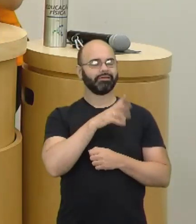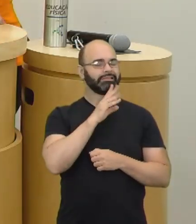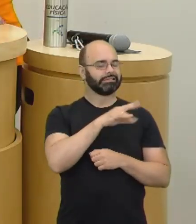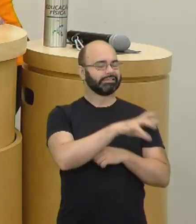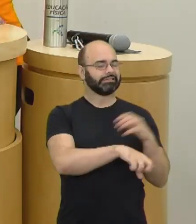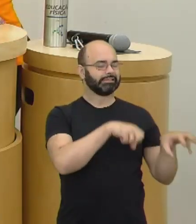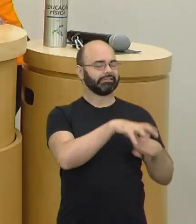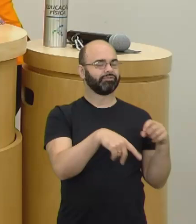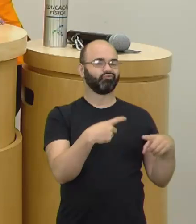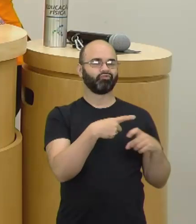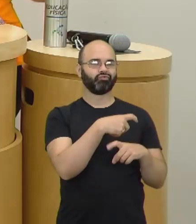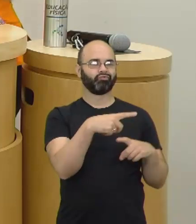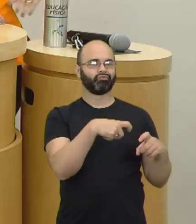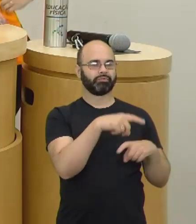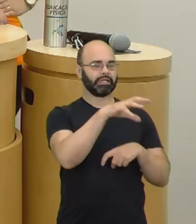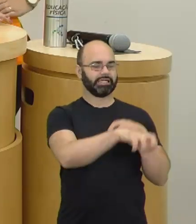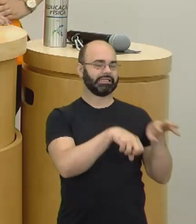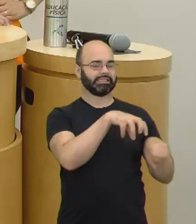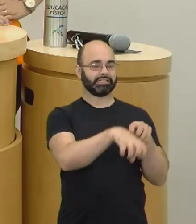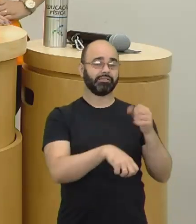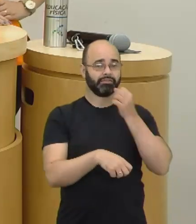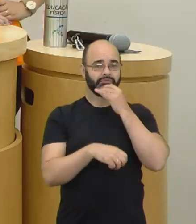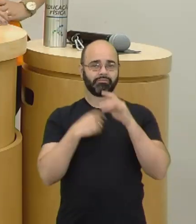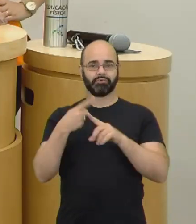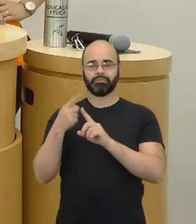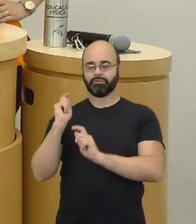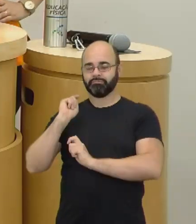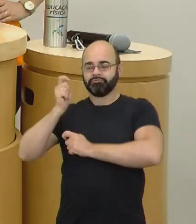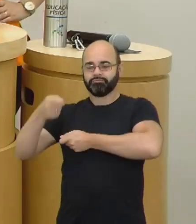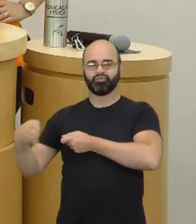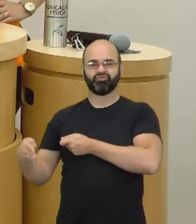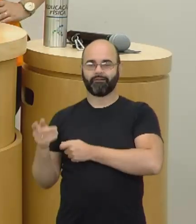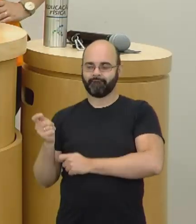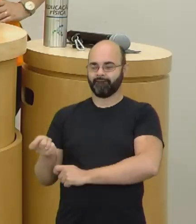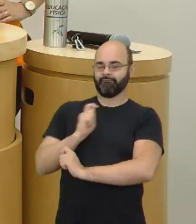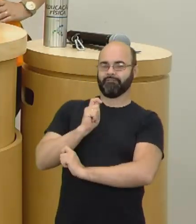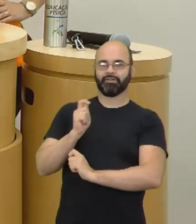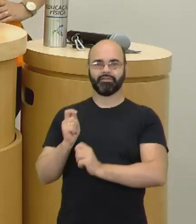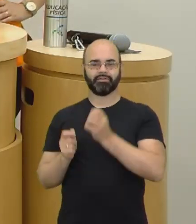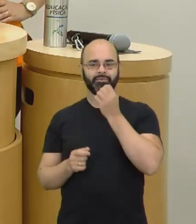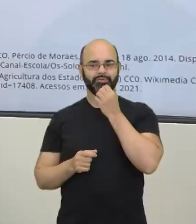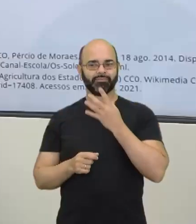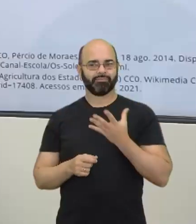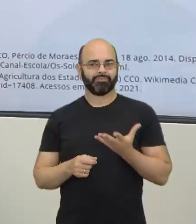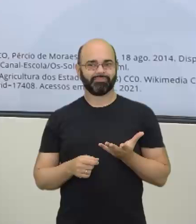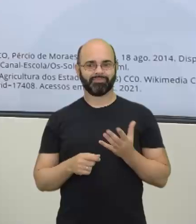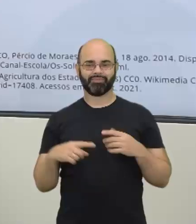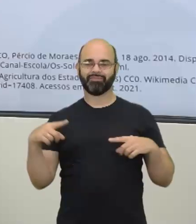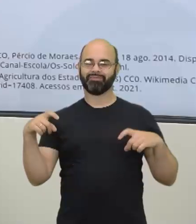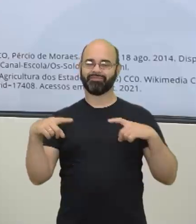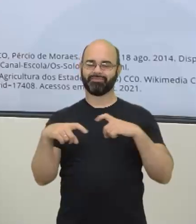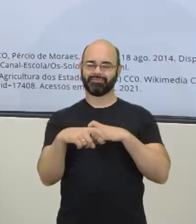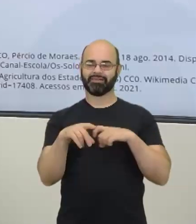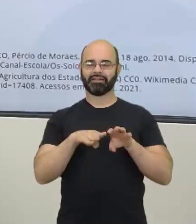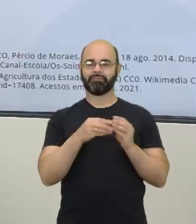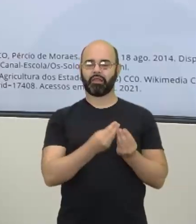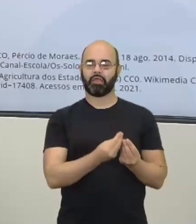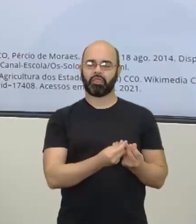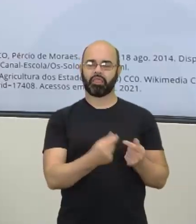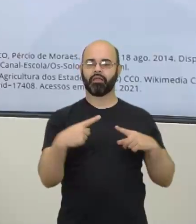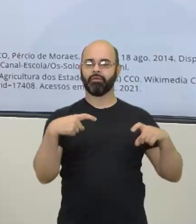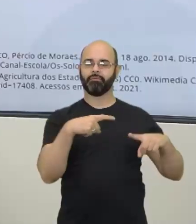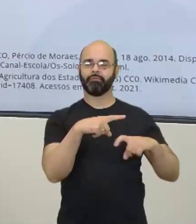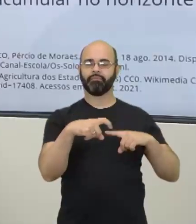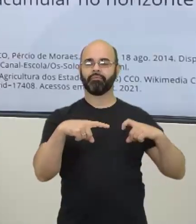pra pescar. Então, tá aí, tá vendo? Então, minhoca serve também para pescar, além de fazer aí o processo de decomposição da matéria orgânica. Vamos lá